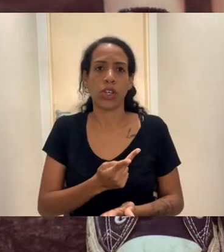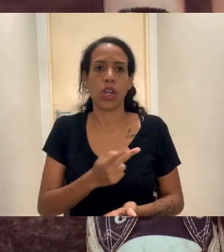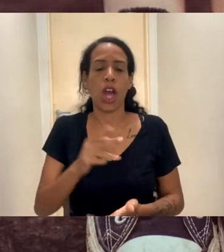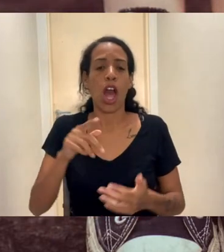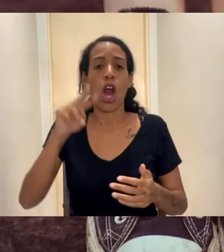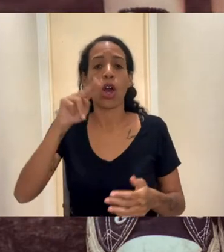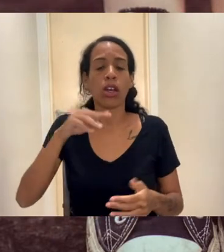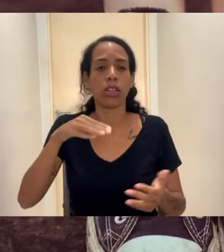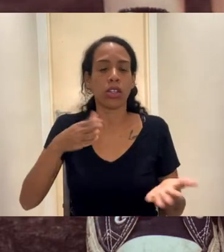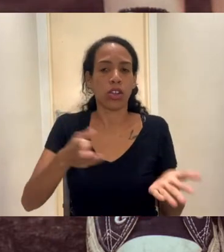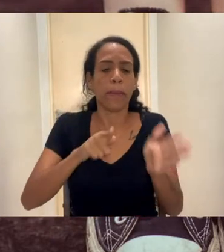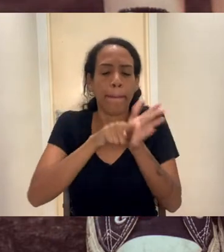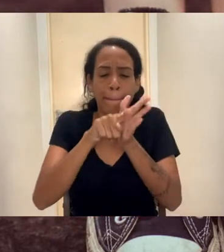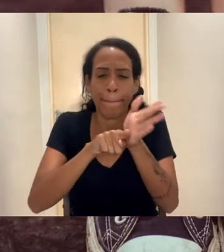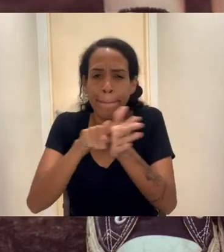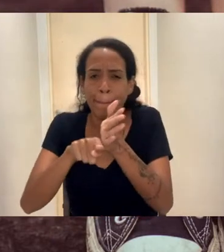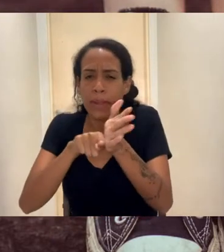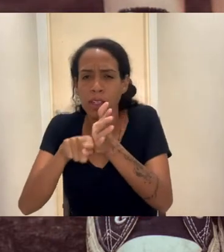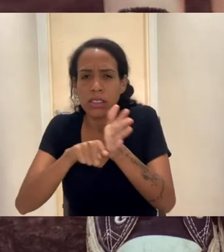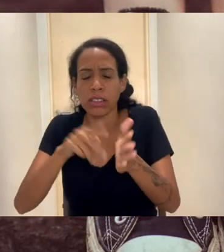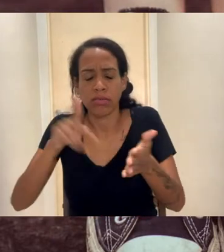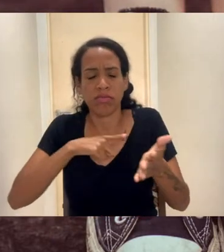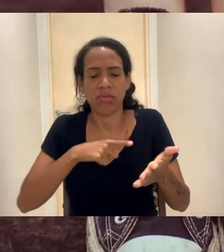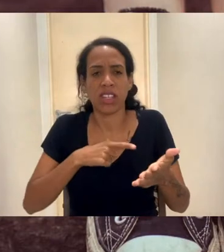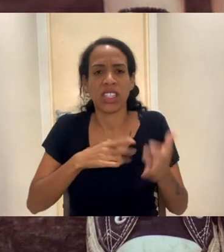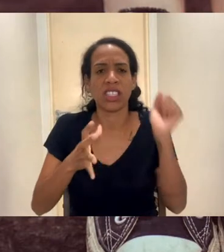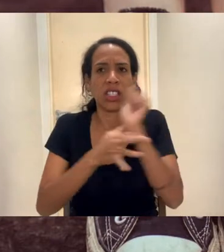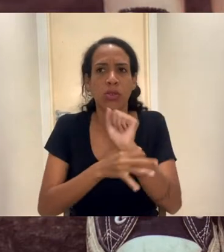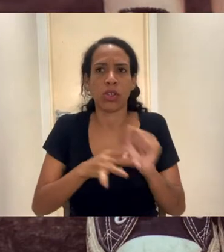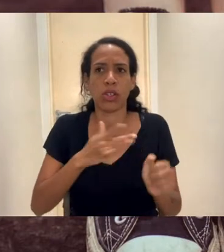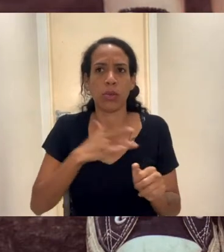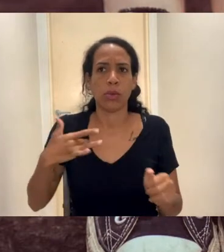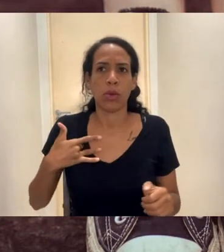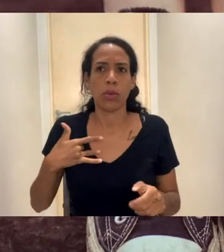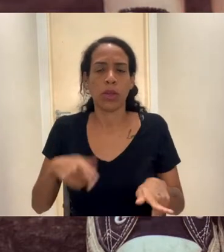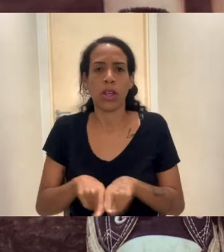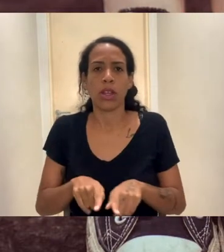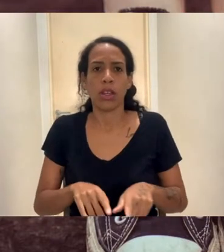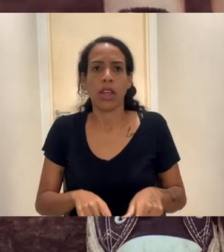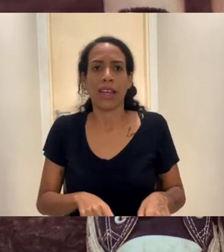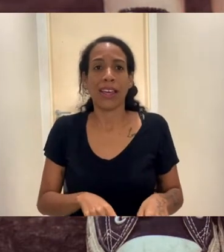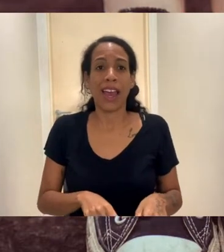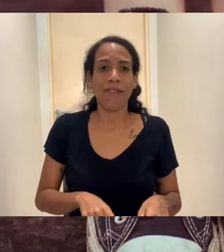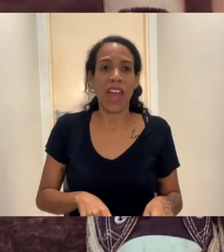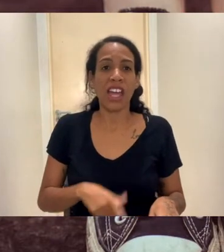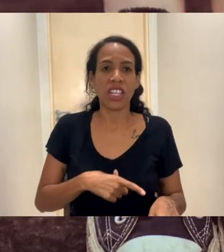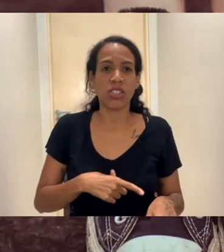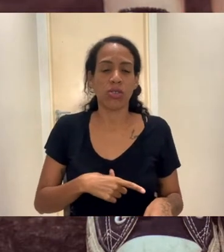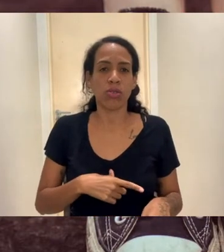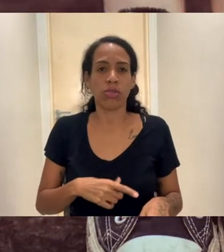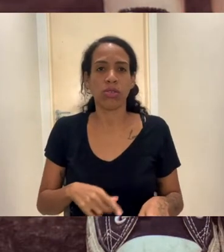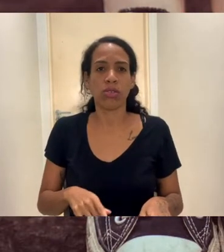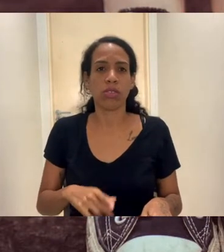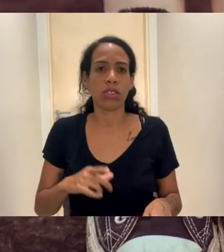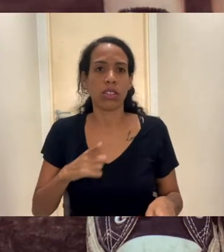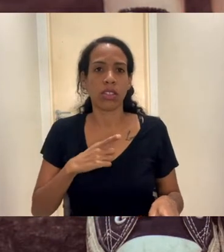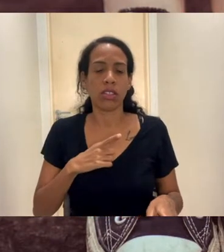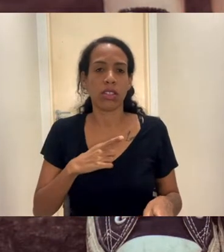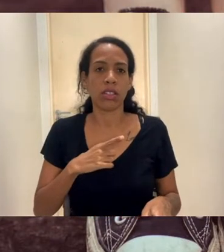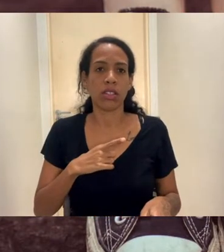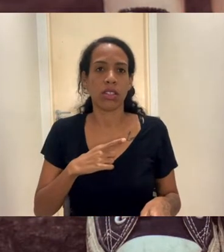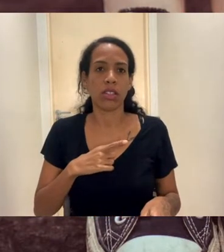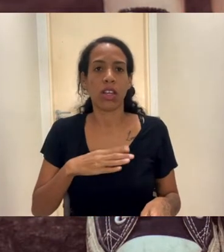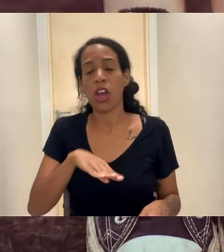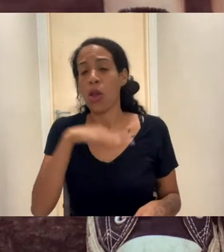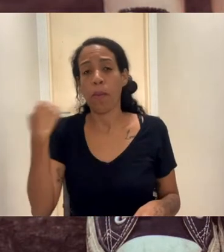pesquisa realizada pelo Fórum Brasileiro de Segurança Pública. Ao mesmo tempo, a gente tem que 80% das vítimas de